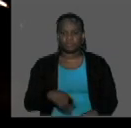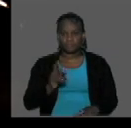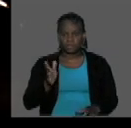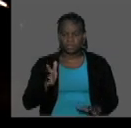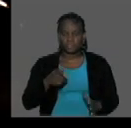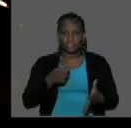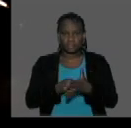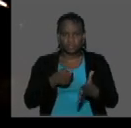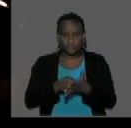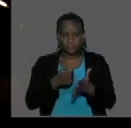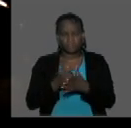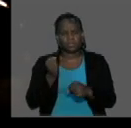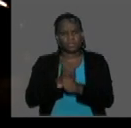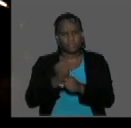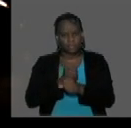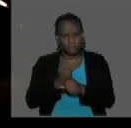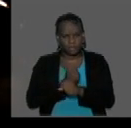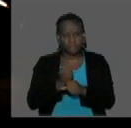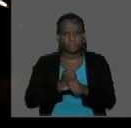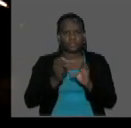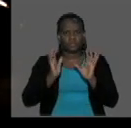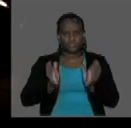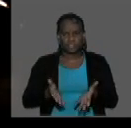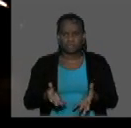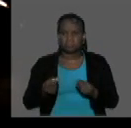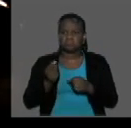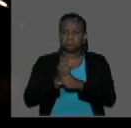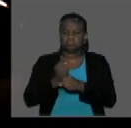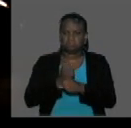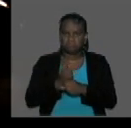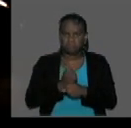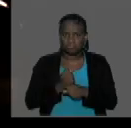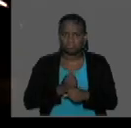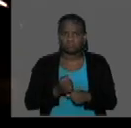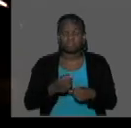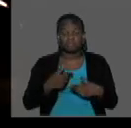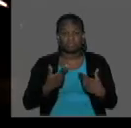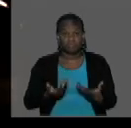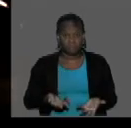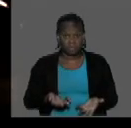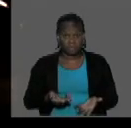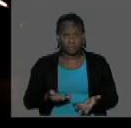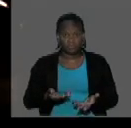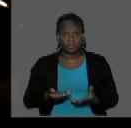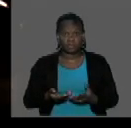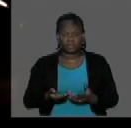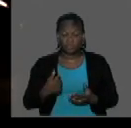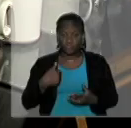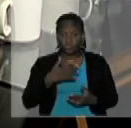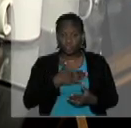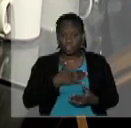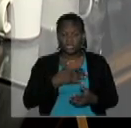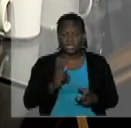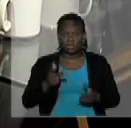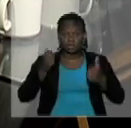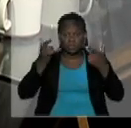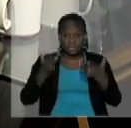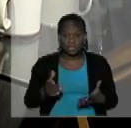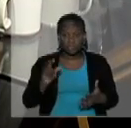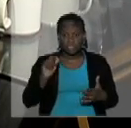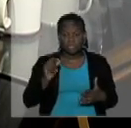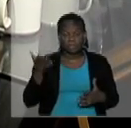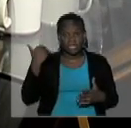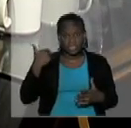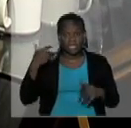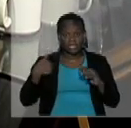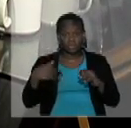Você já está nessa luta há muitos anos, né? Muitos anos. É isso. E eu gosto sempre de frisar que eu